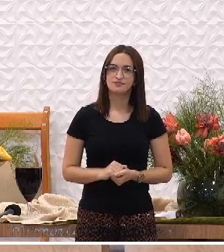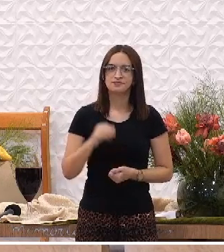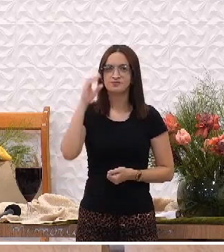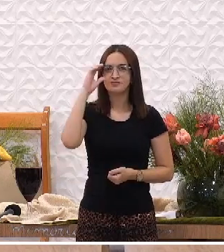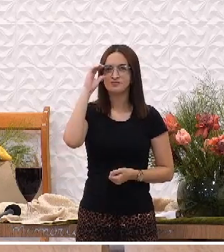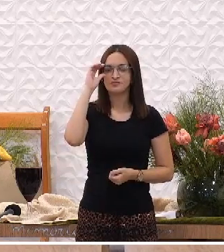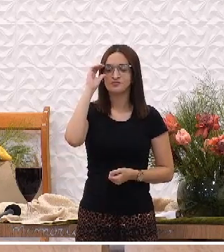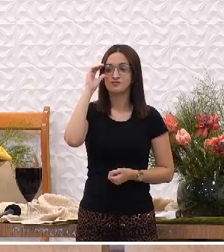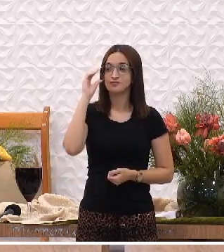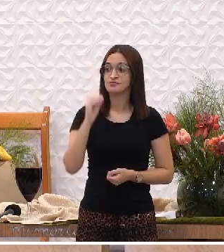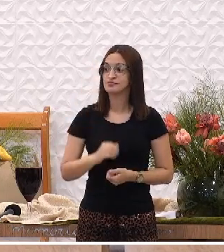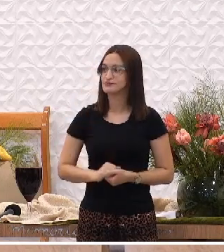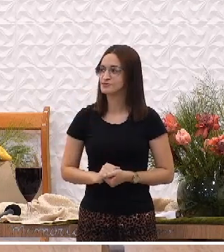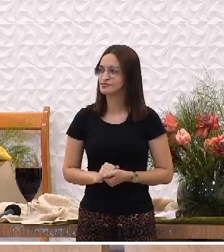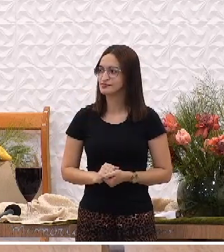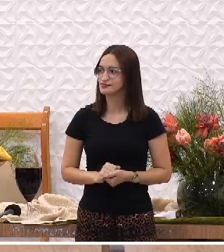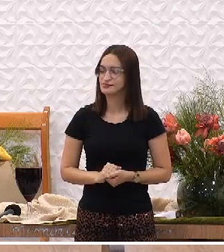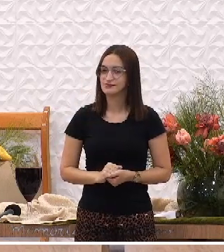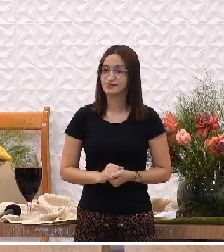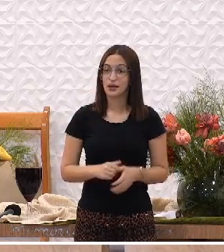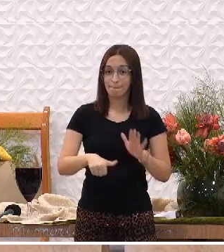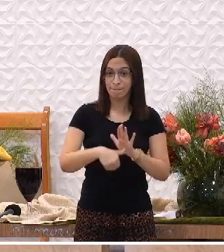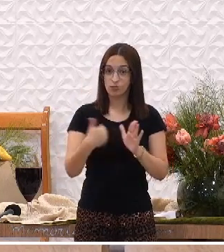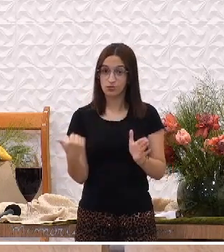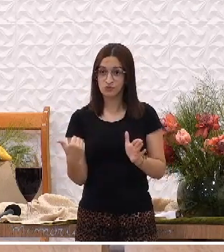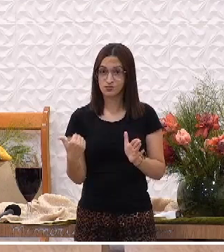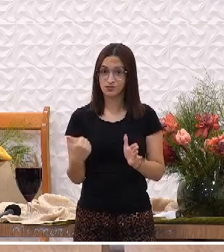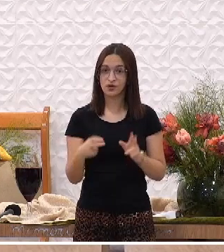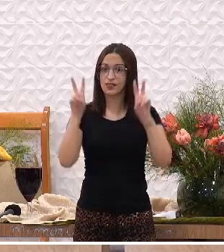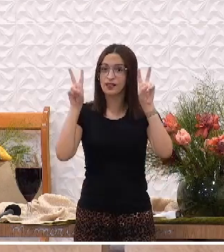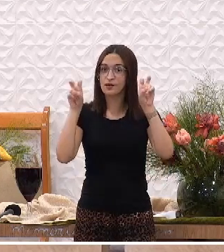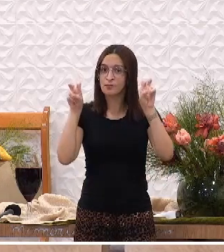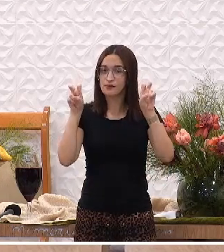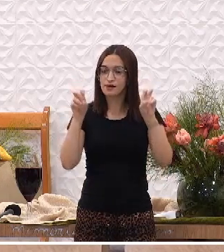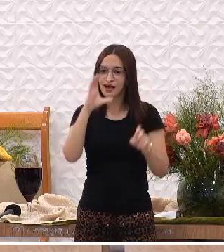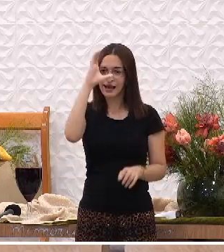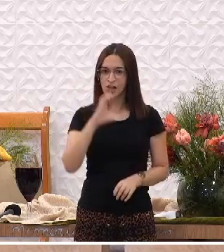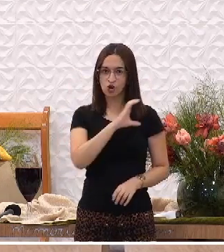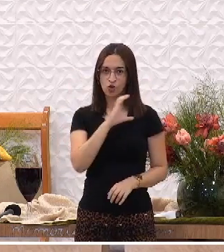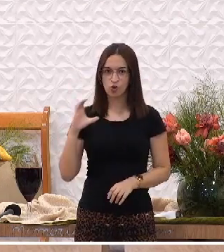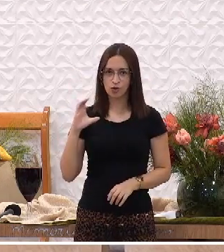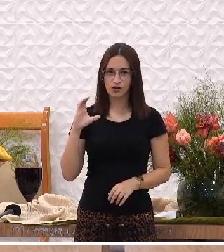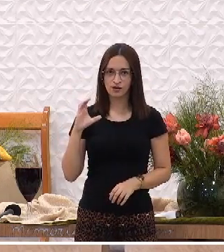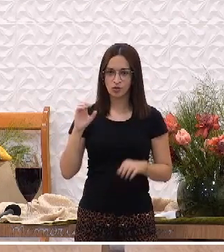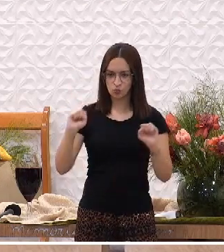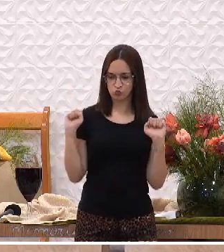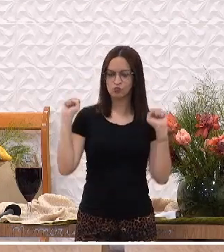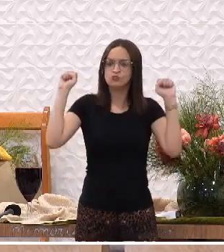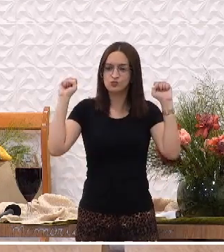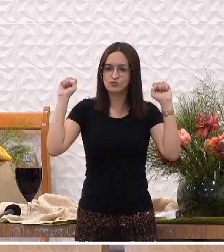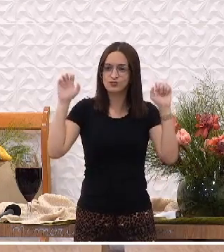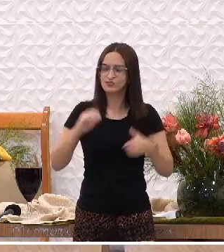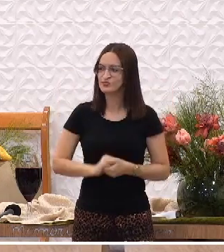E a primeira coisa que eu trouxe é a catolicidade reformada. E aí talvez vocês se espantem um pouco com isso. Tipo, eu